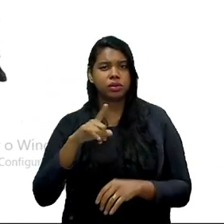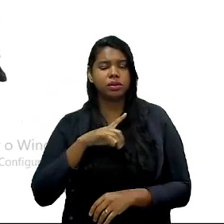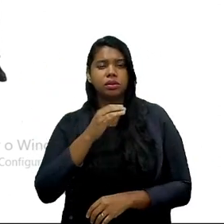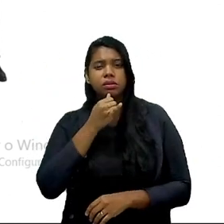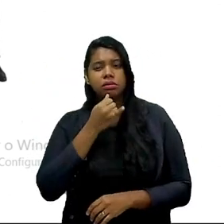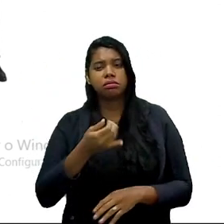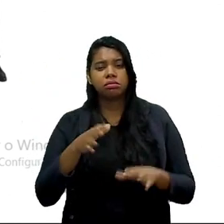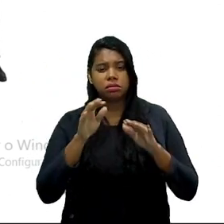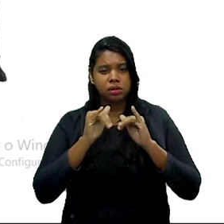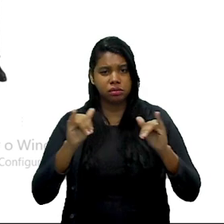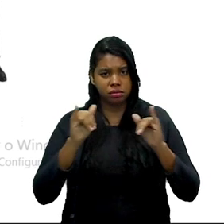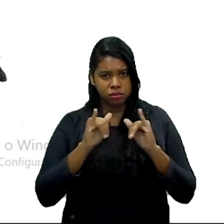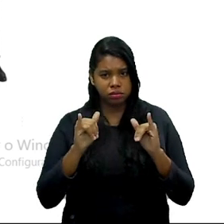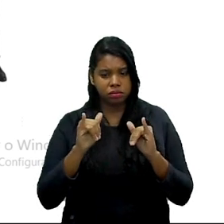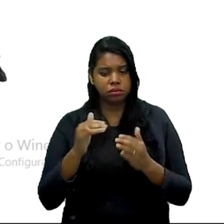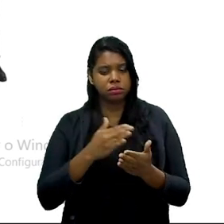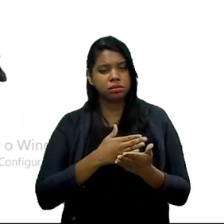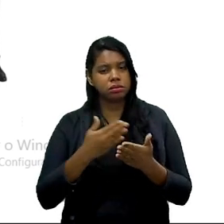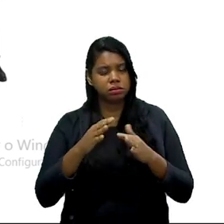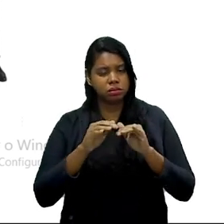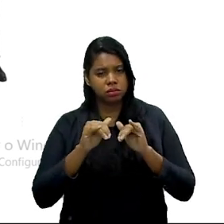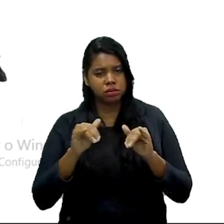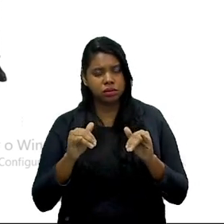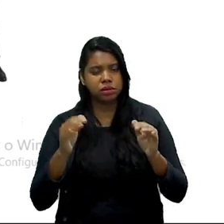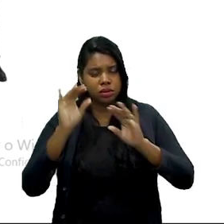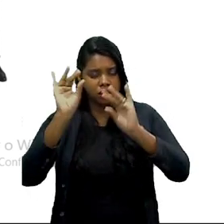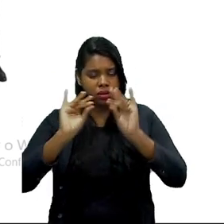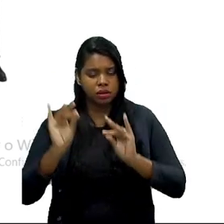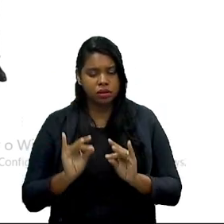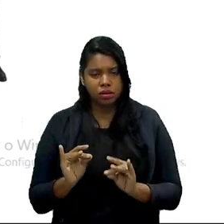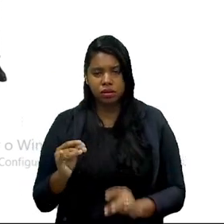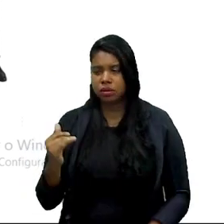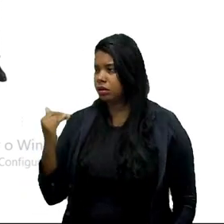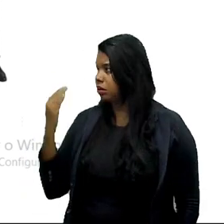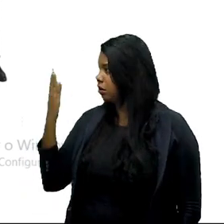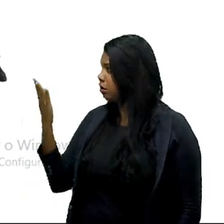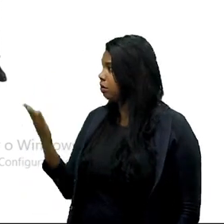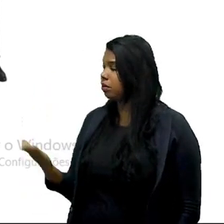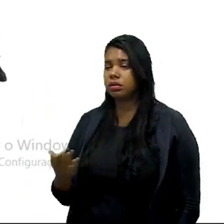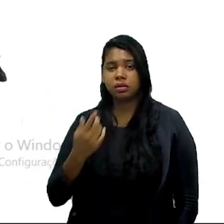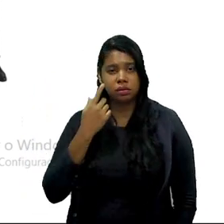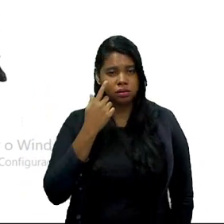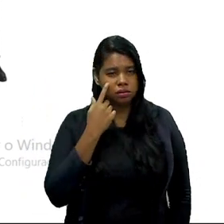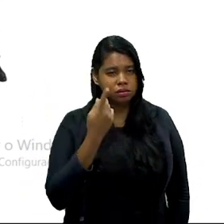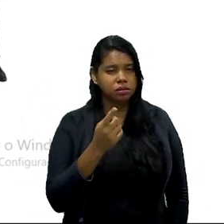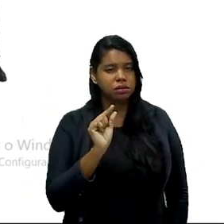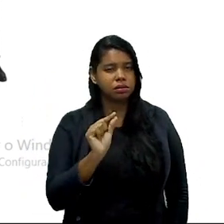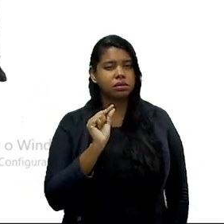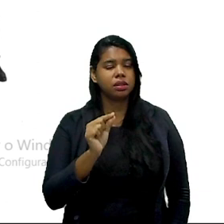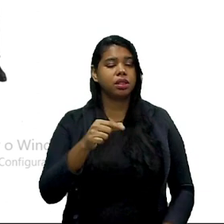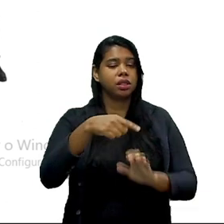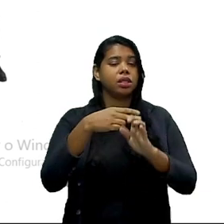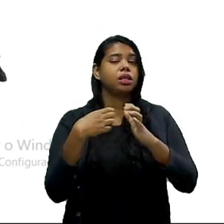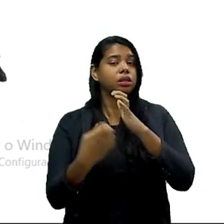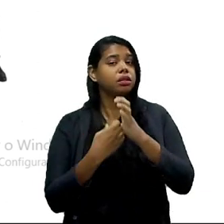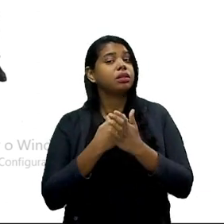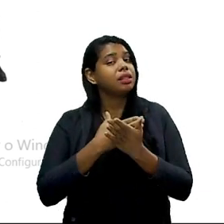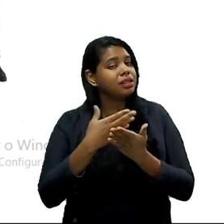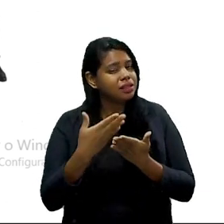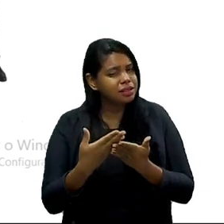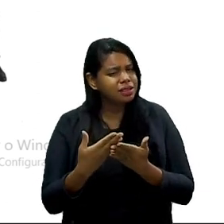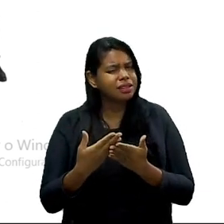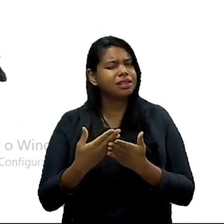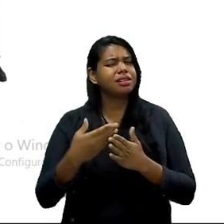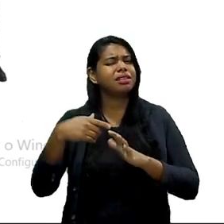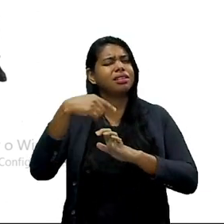a informação do estoque inicial. Nesse caso específico, a gente está vendo que realmente o empresário está iniciando. Mas quando